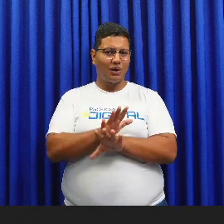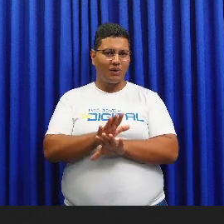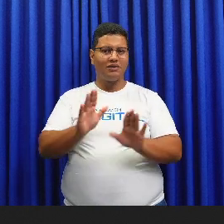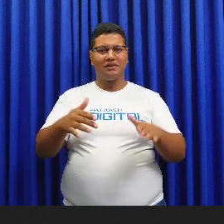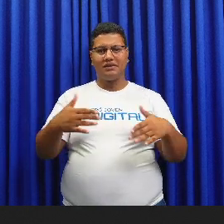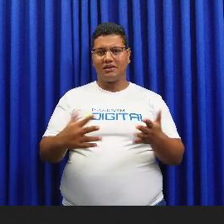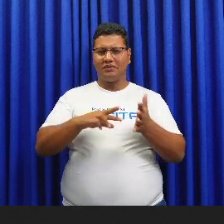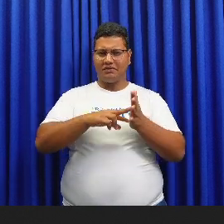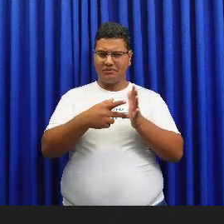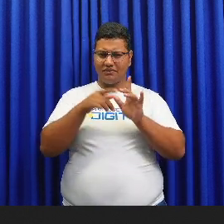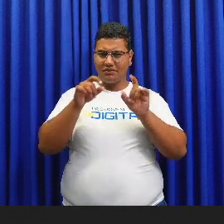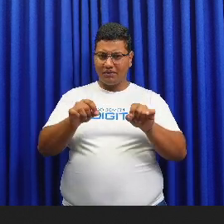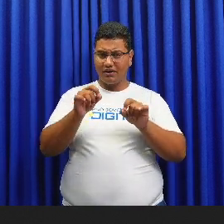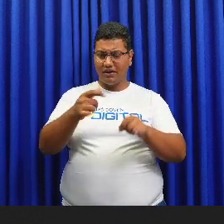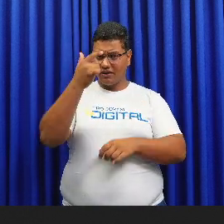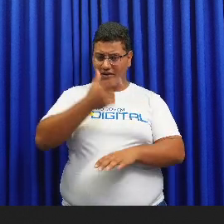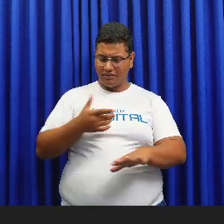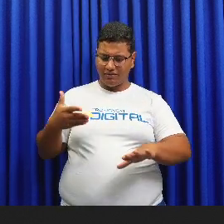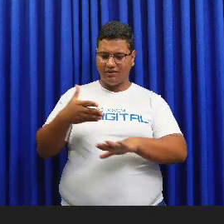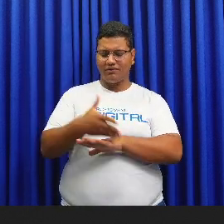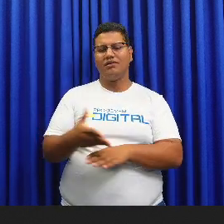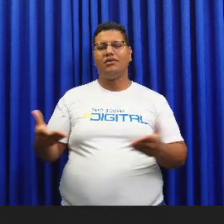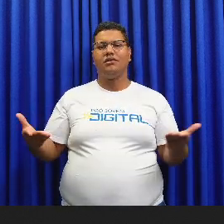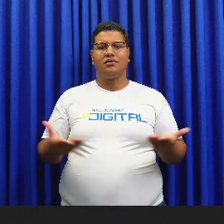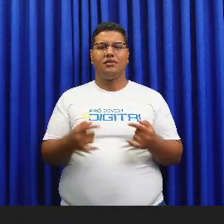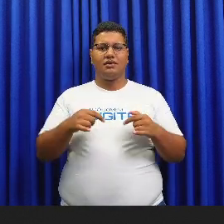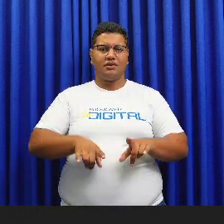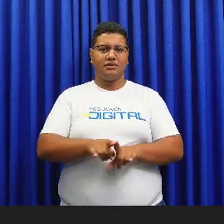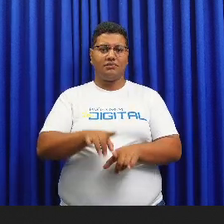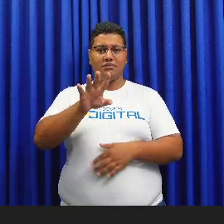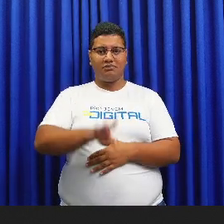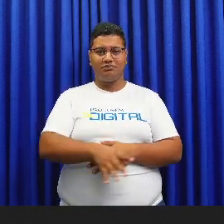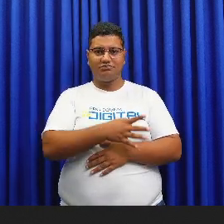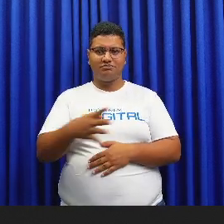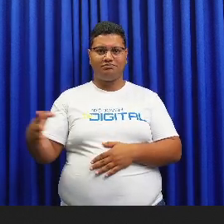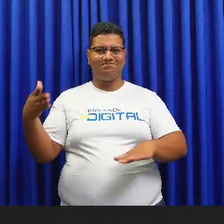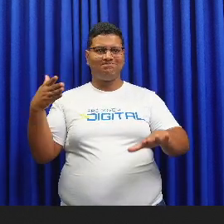Ou seja, quando eu entrar aqui nesse meu quadro